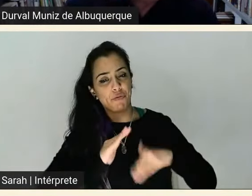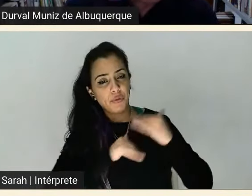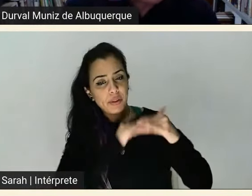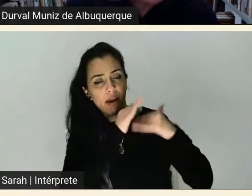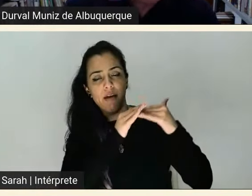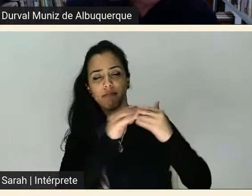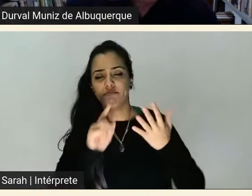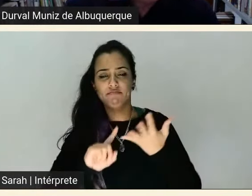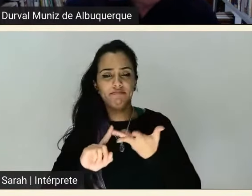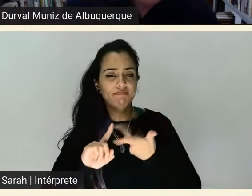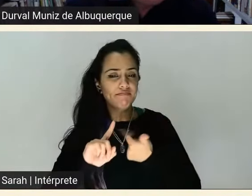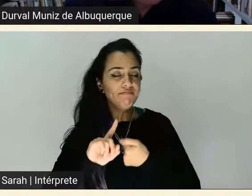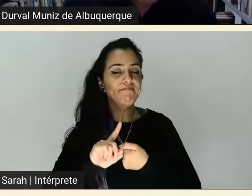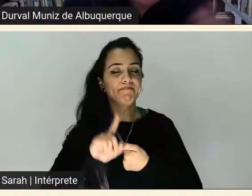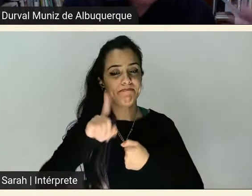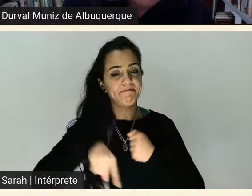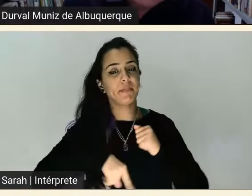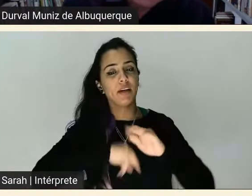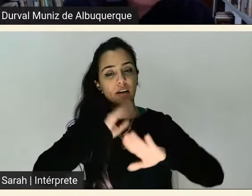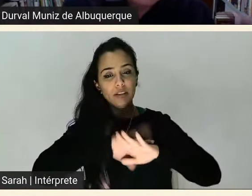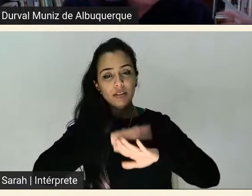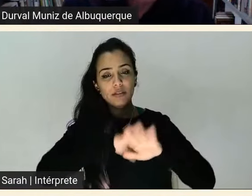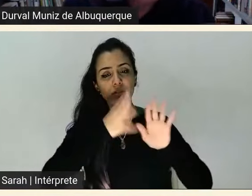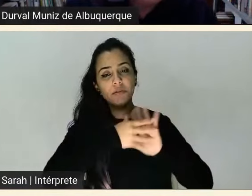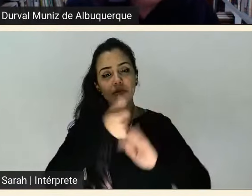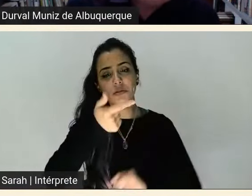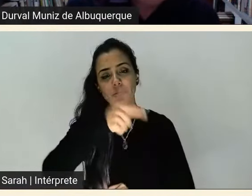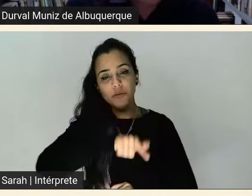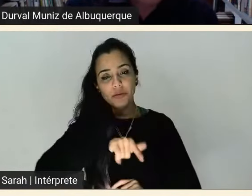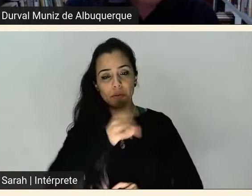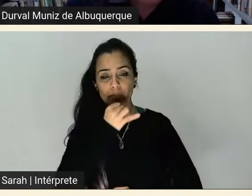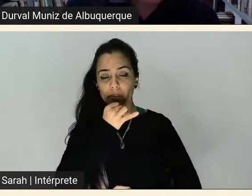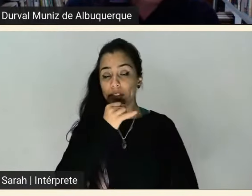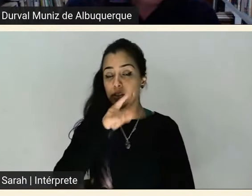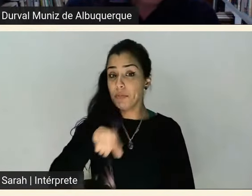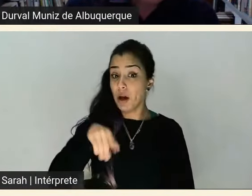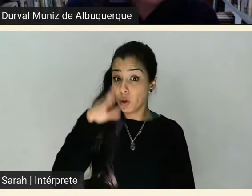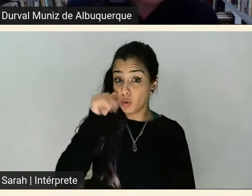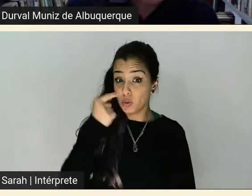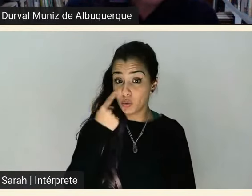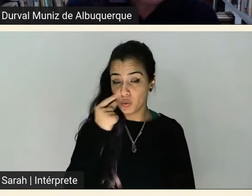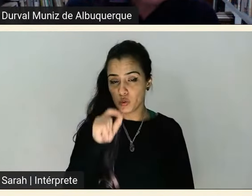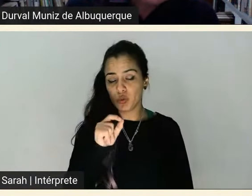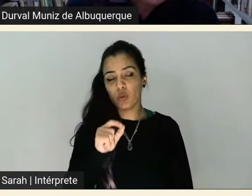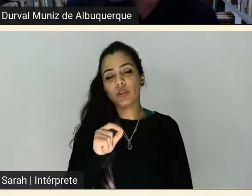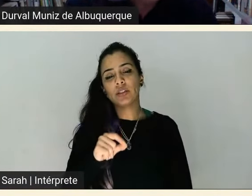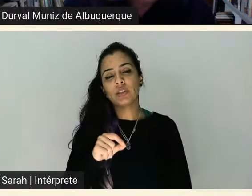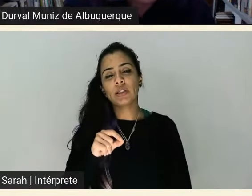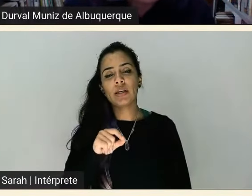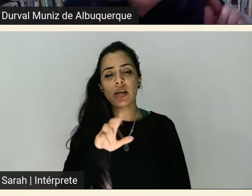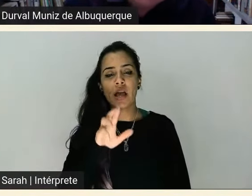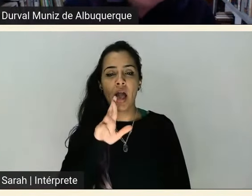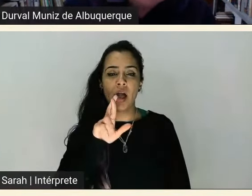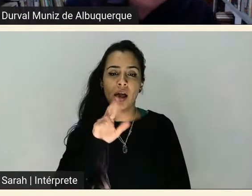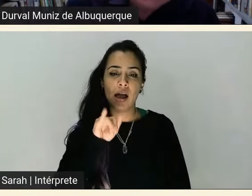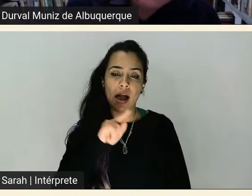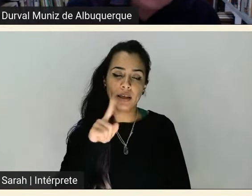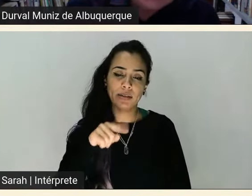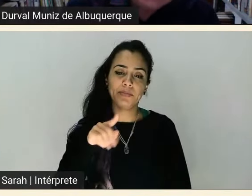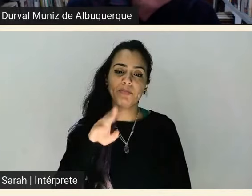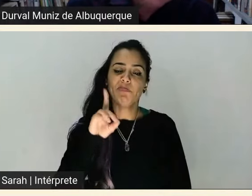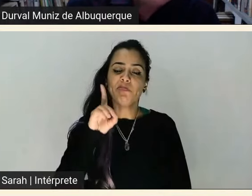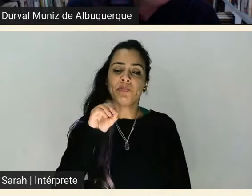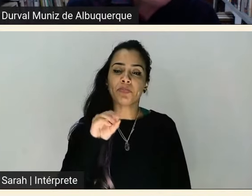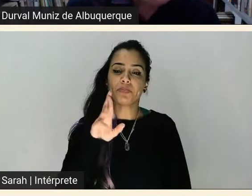uma reprodução, né? E é curioso, né, que Raízes do Brasil é publicado em 1936 sob os auspícios de